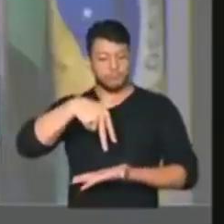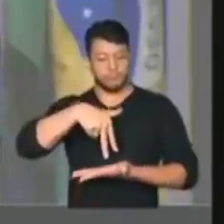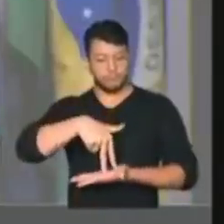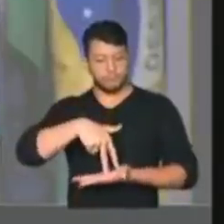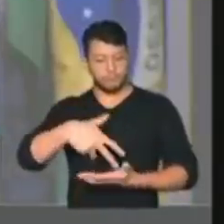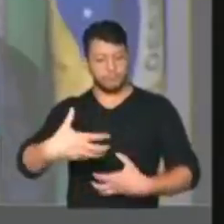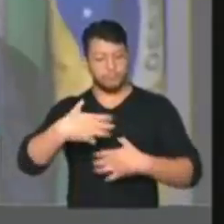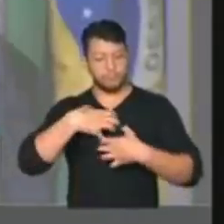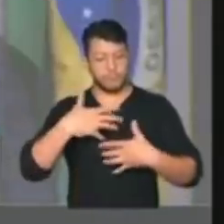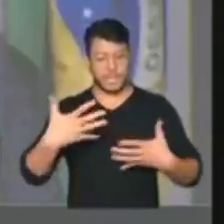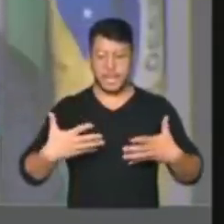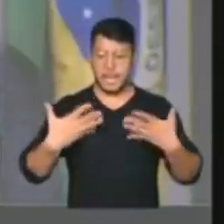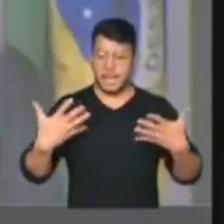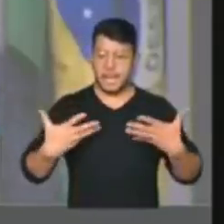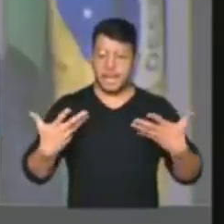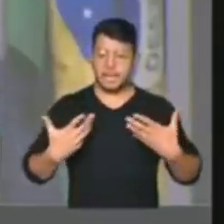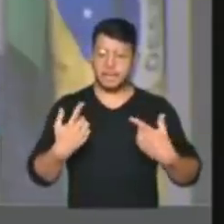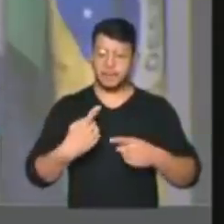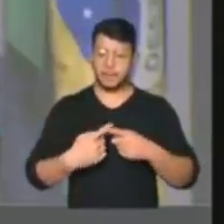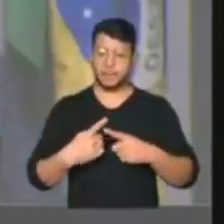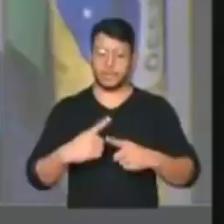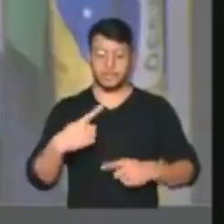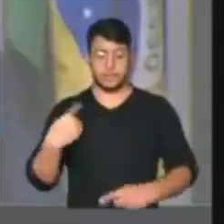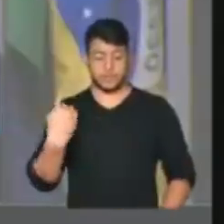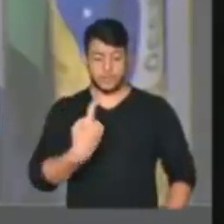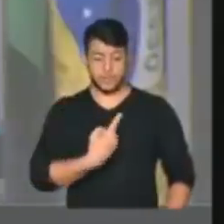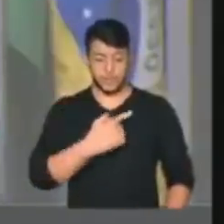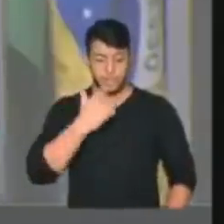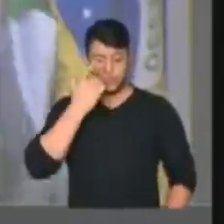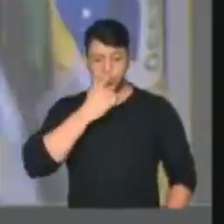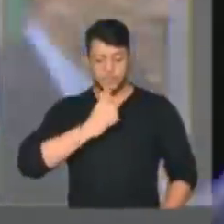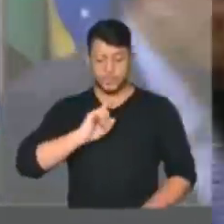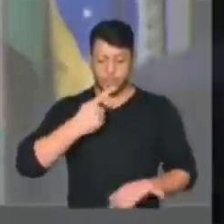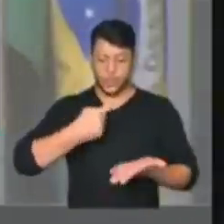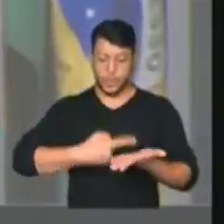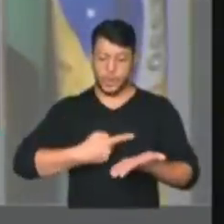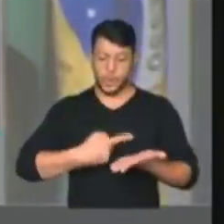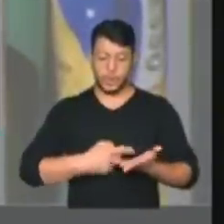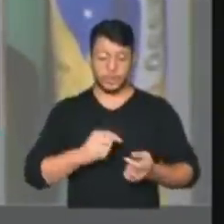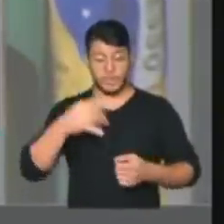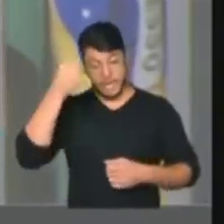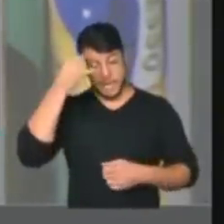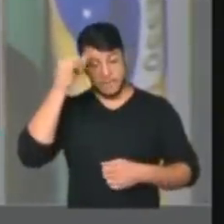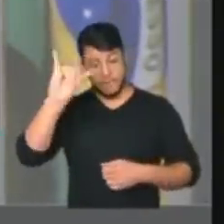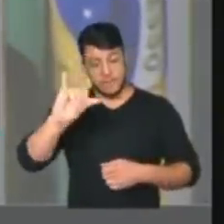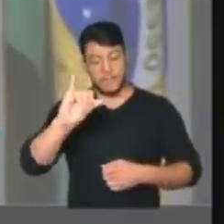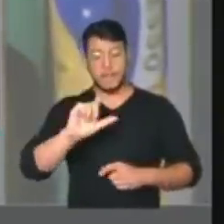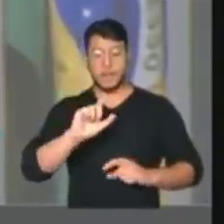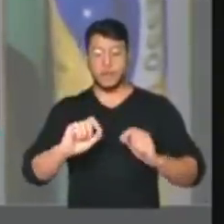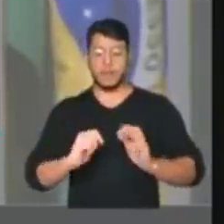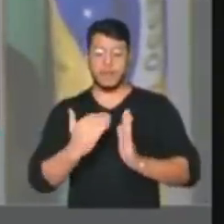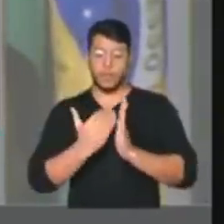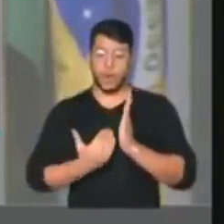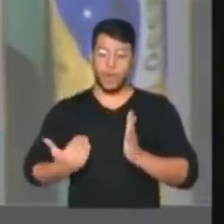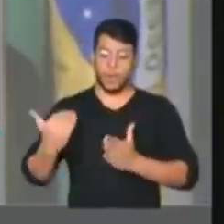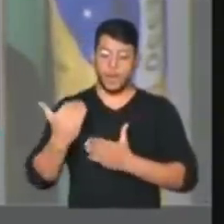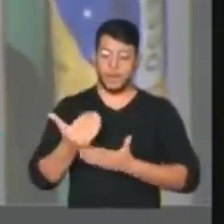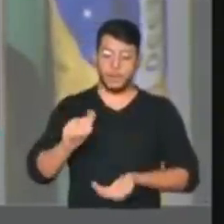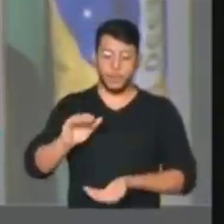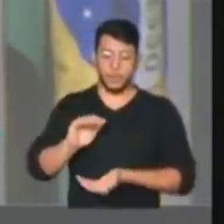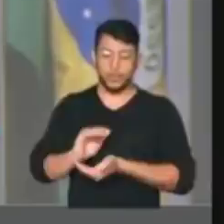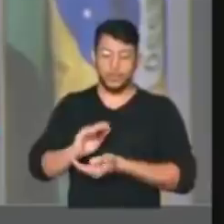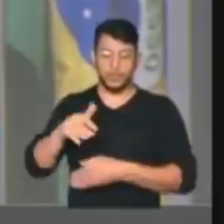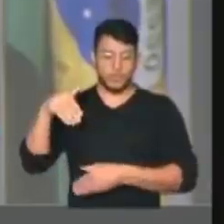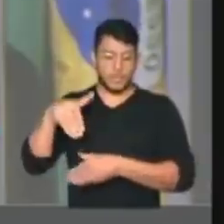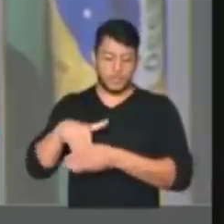dizer que foi feito o acordo no orçamento para que não haja o aumento no fundo eleitoral tentado domingos